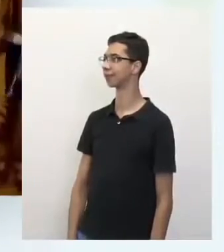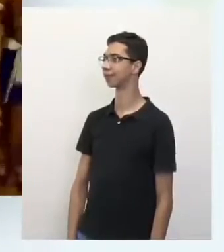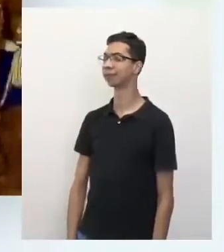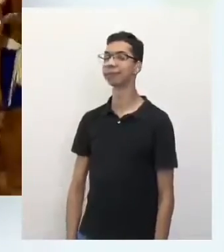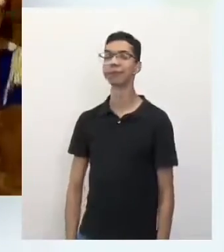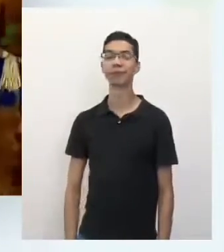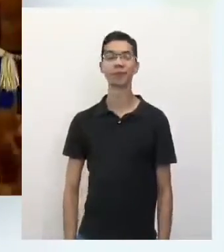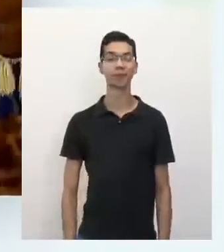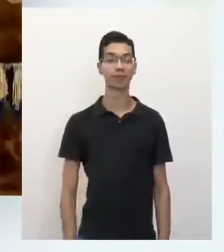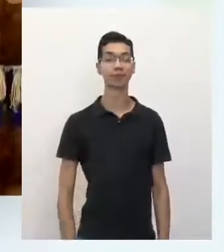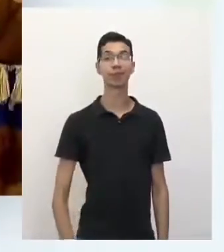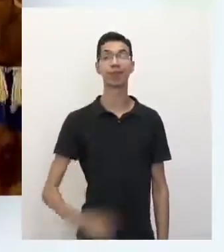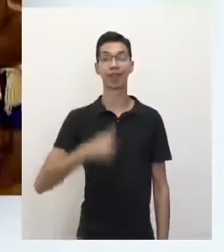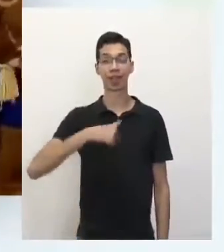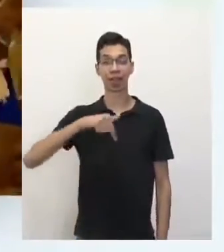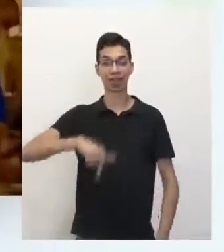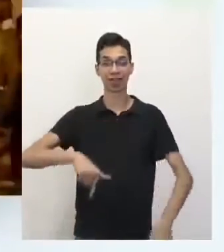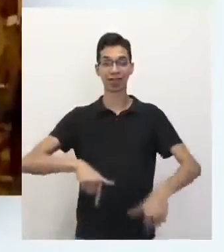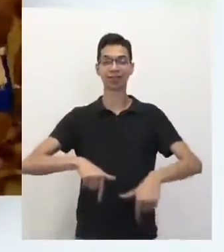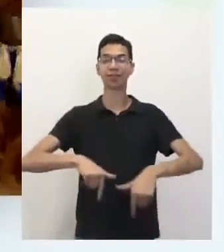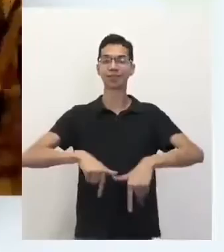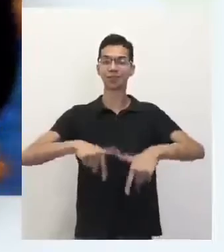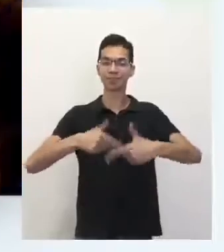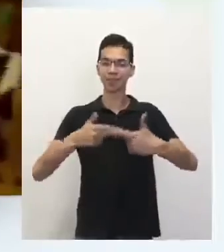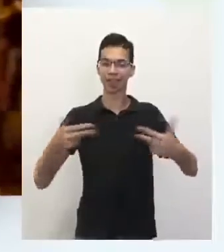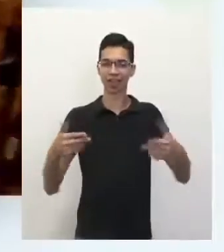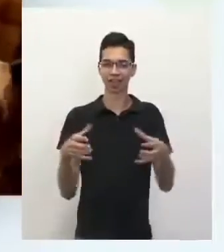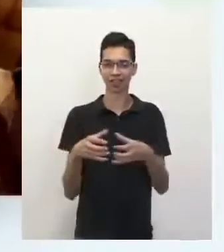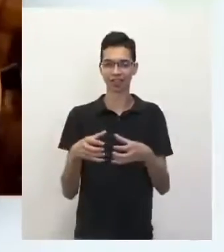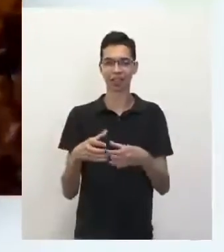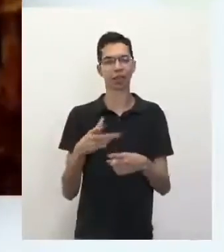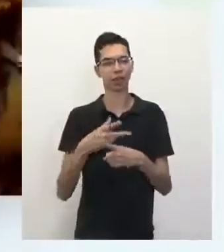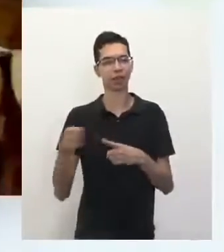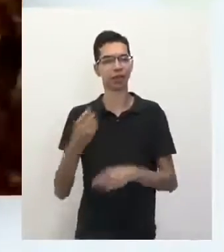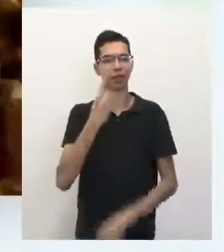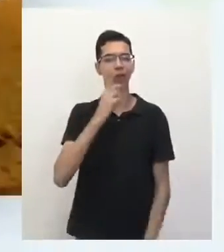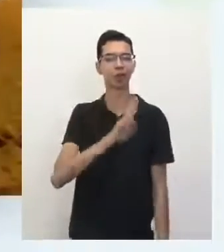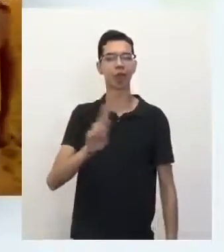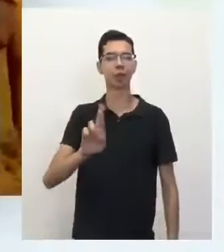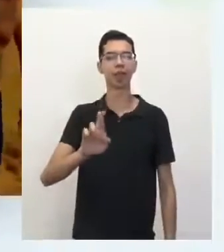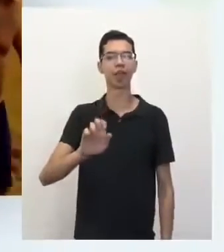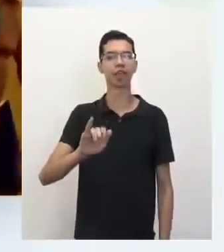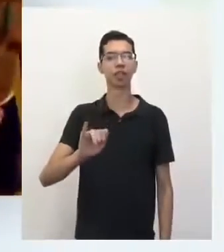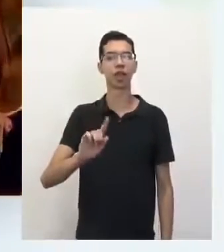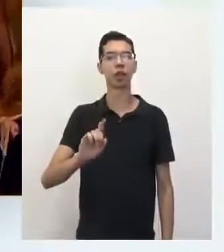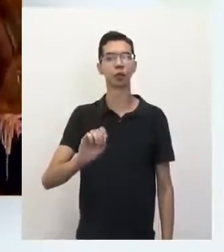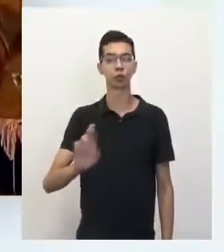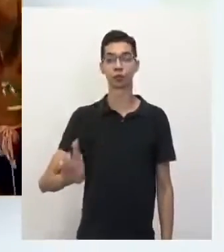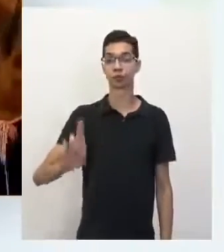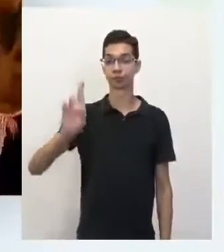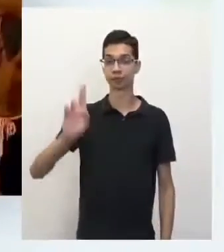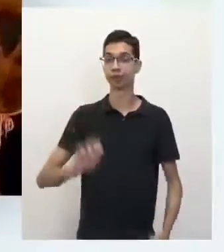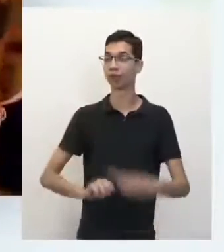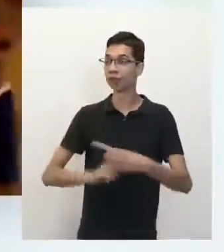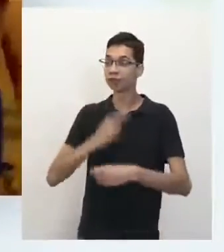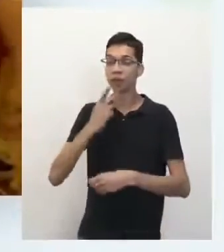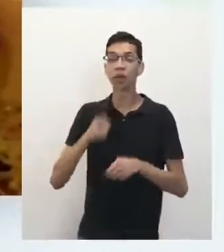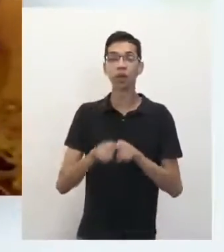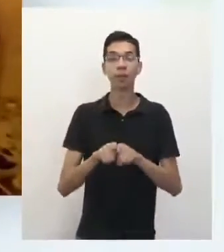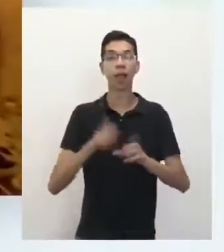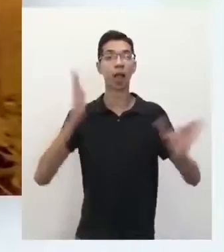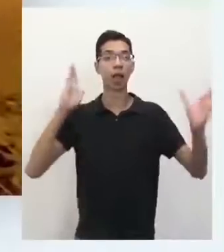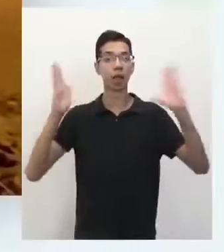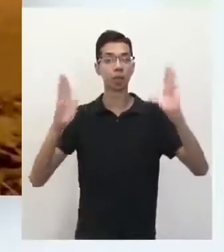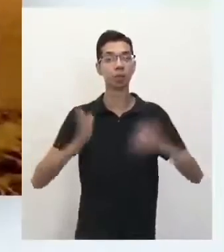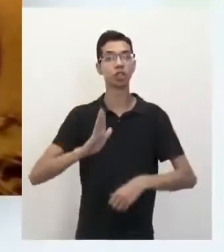E eu estou aqui com a etnia que ganhou essa partida. Eu vou falar com o Reginaldo, que é representante aqui do povo. Você falou que puxou caminhão também, né?